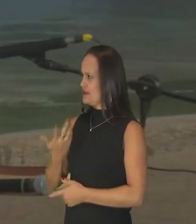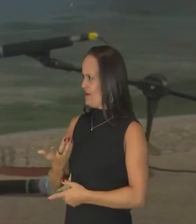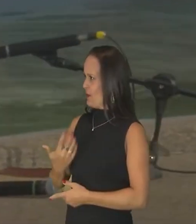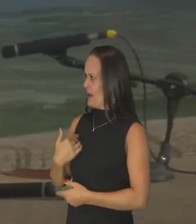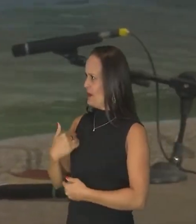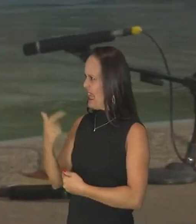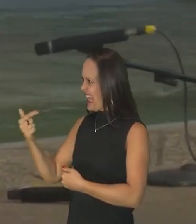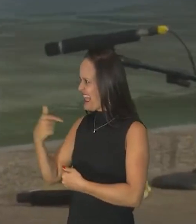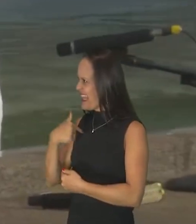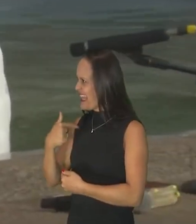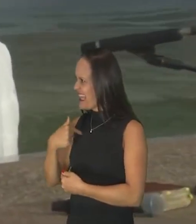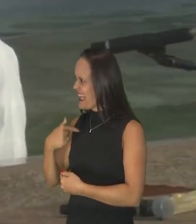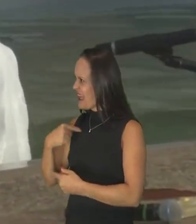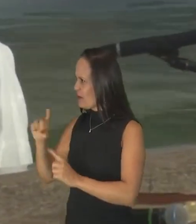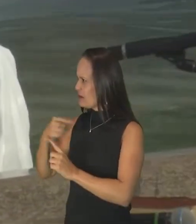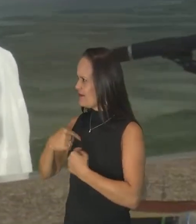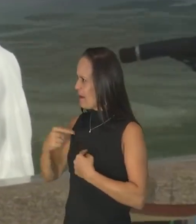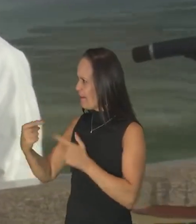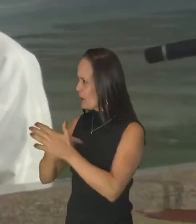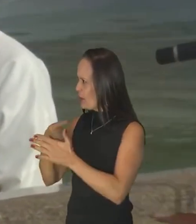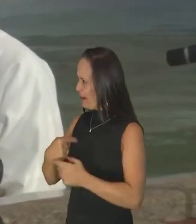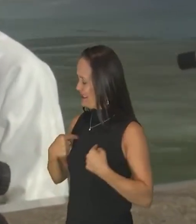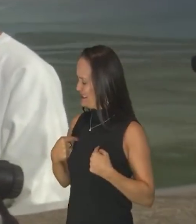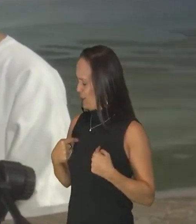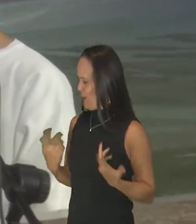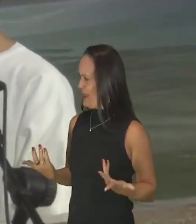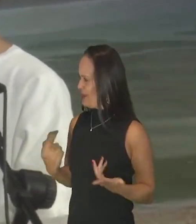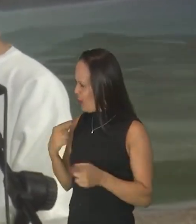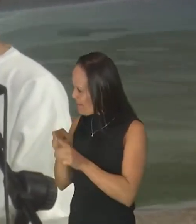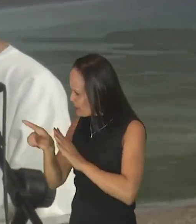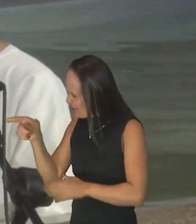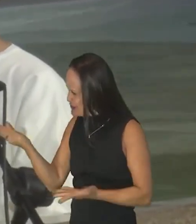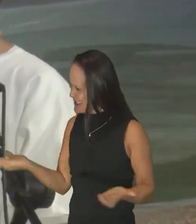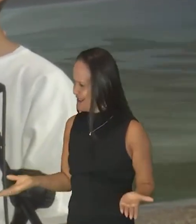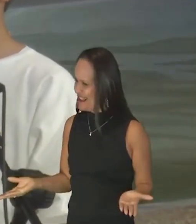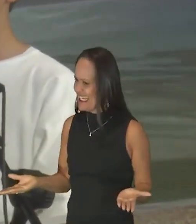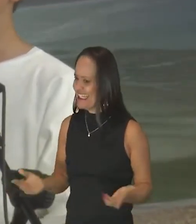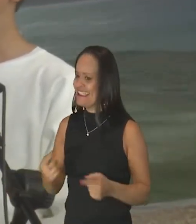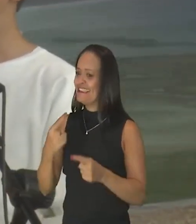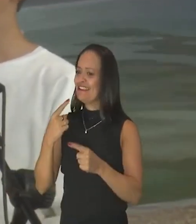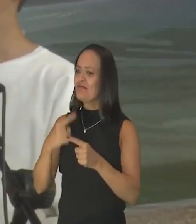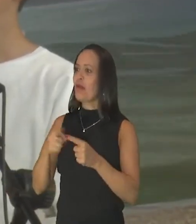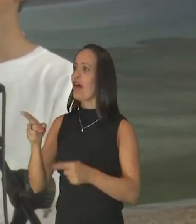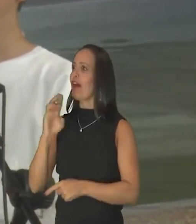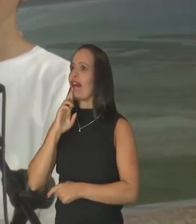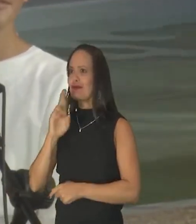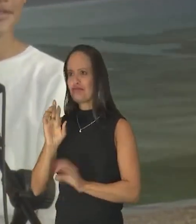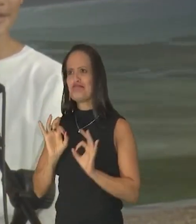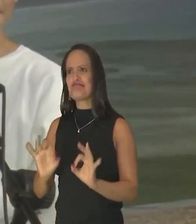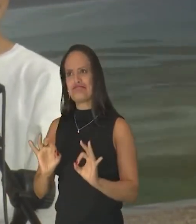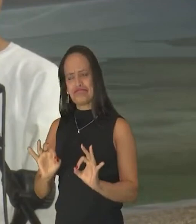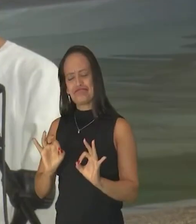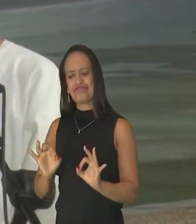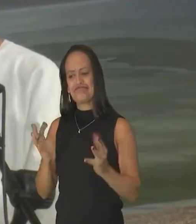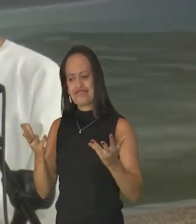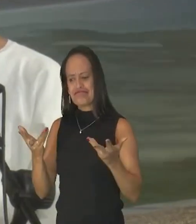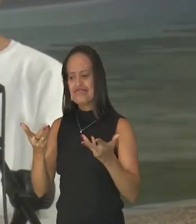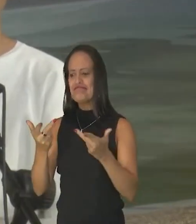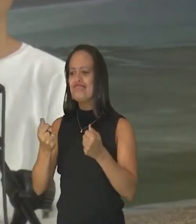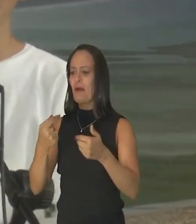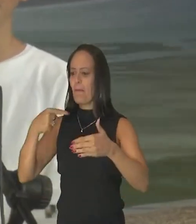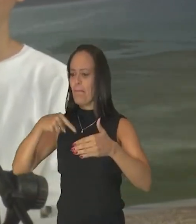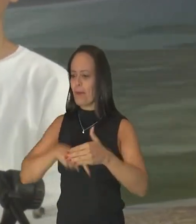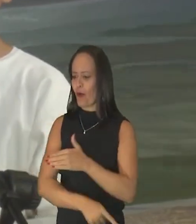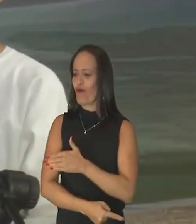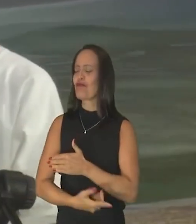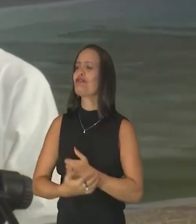concílio teológico, pela sua dedicação, pelas suas respostas, pela profundidade,